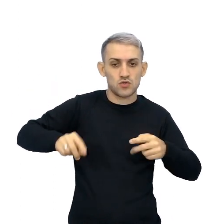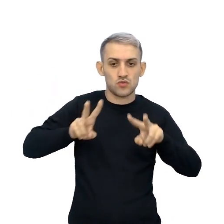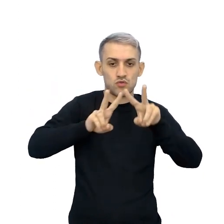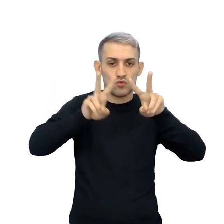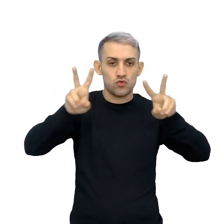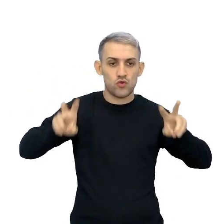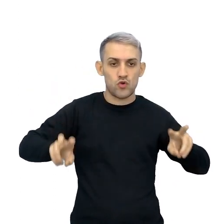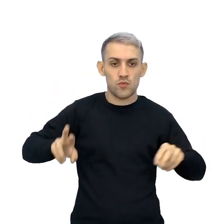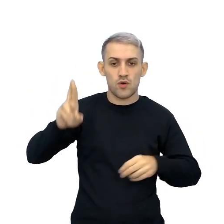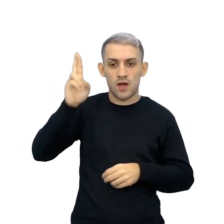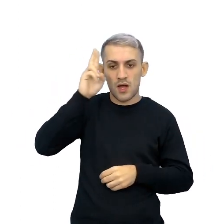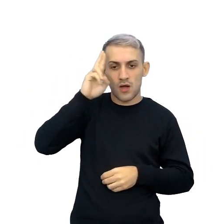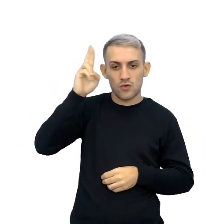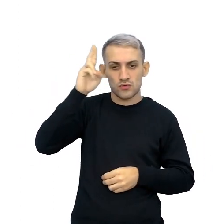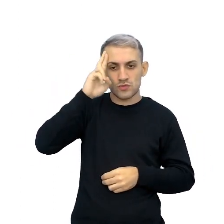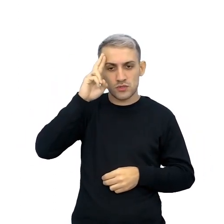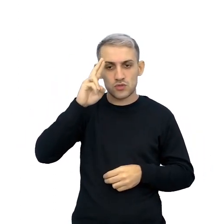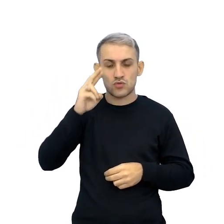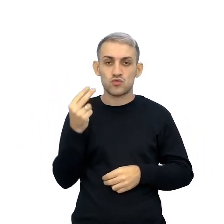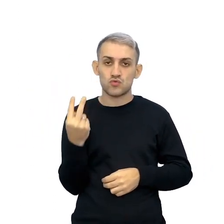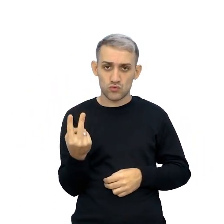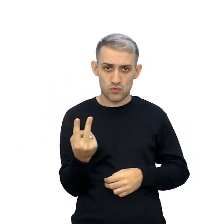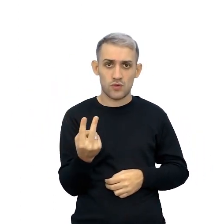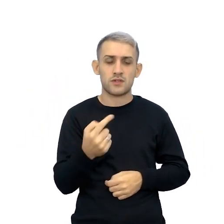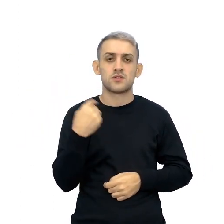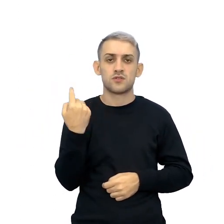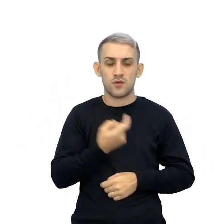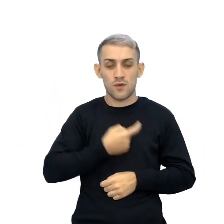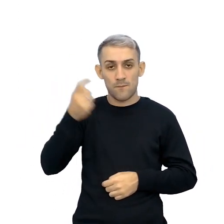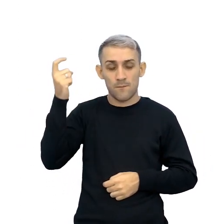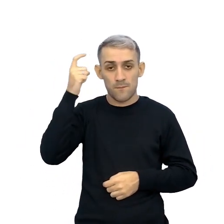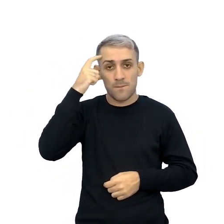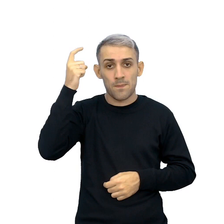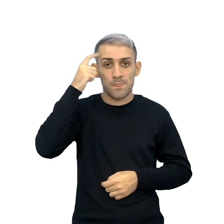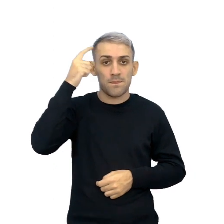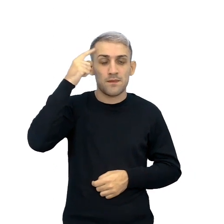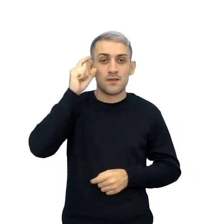raciocínio duplo, né? Pensando aí no processo